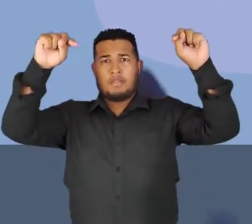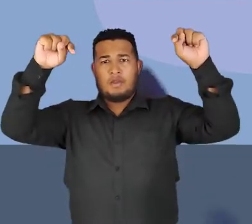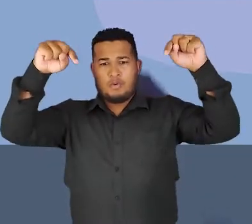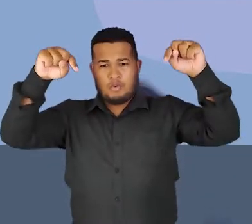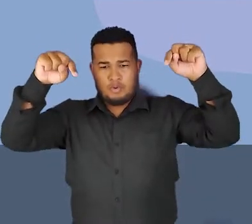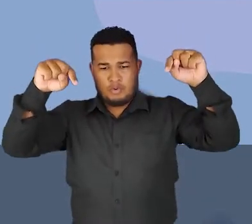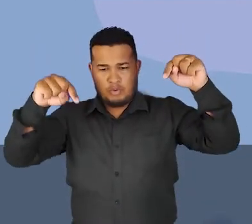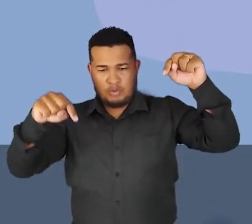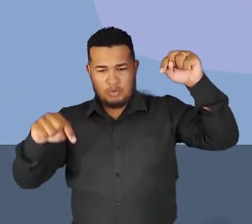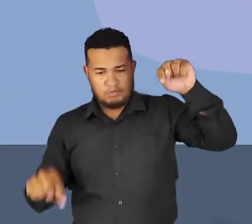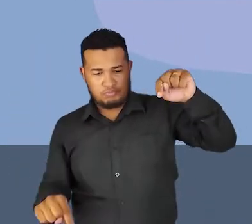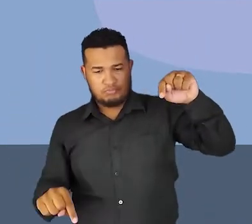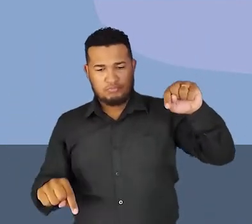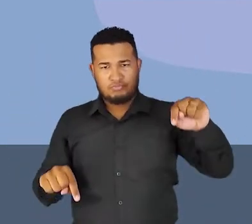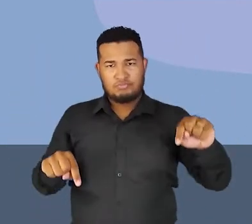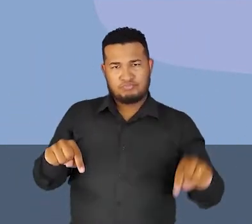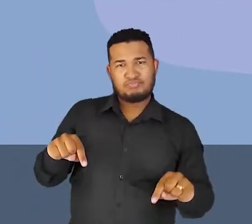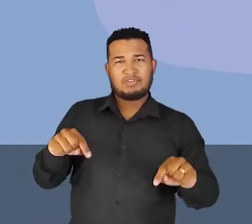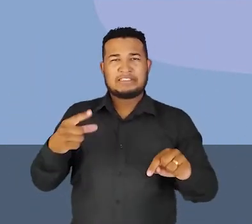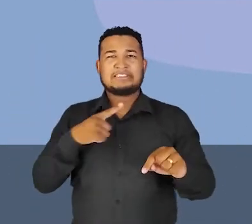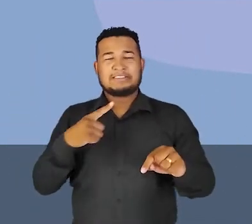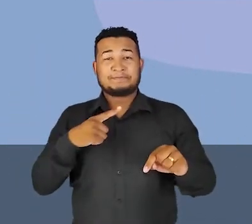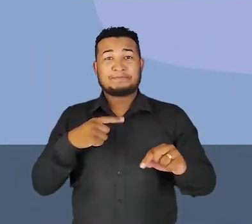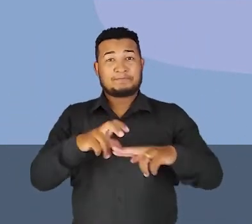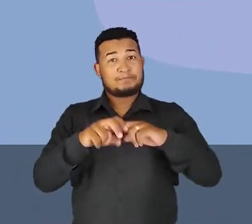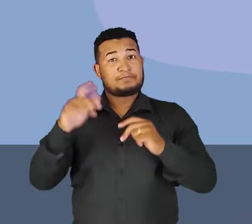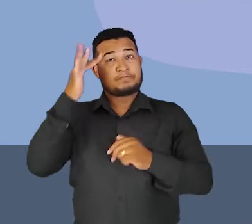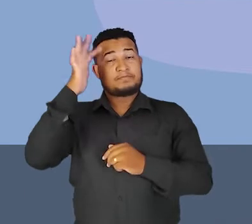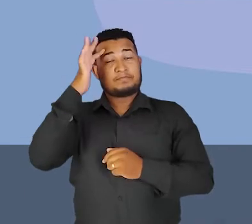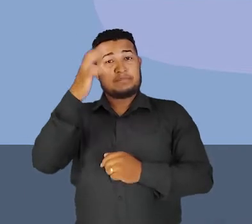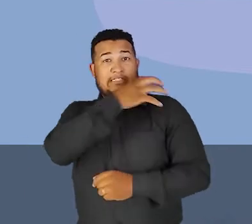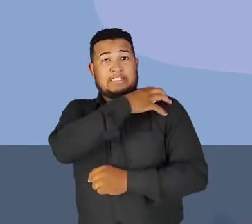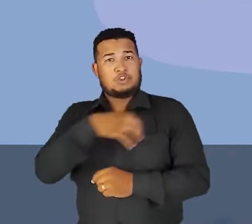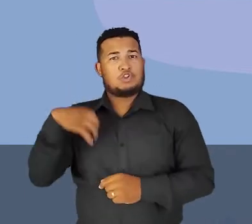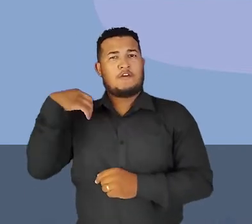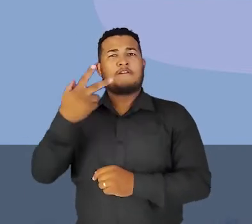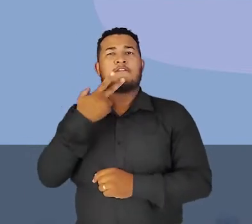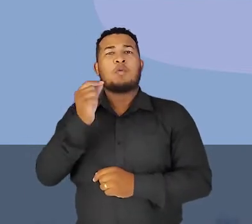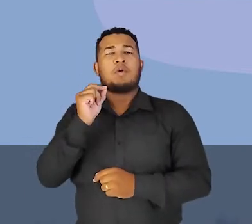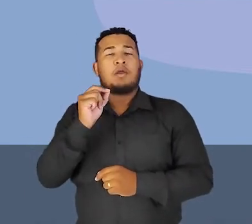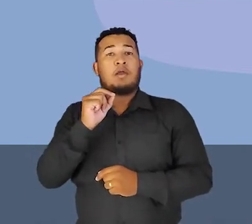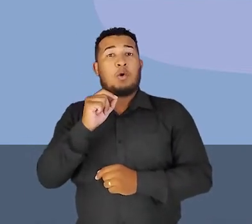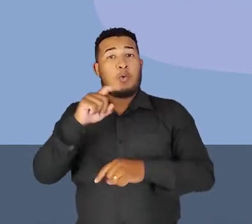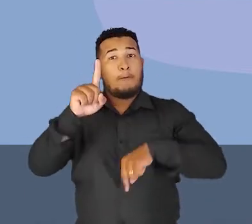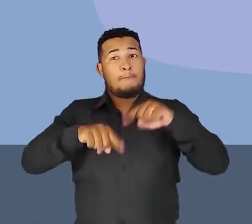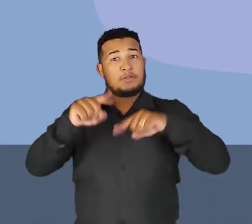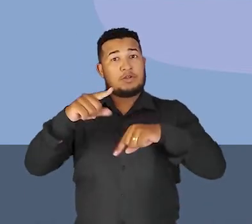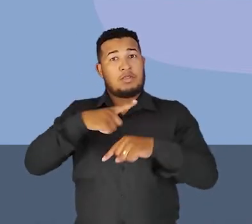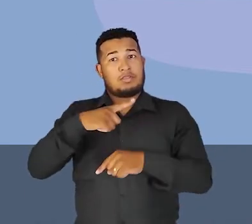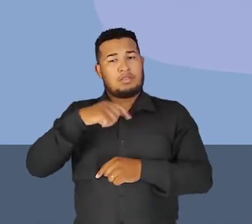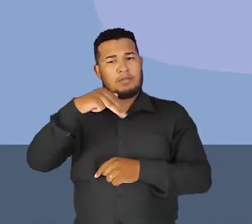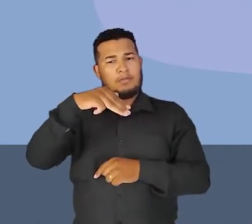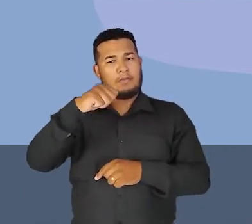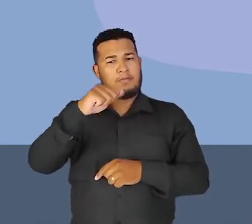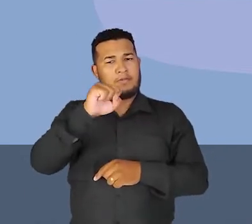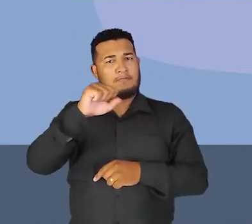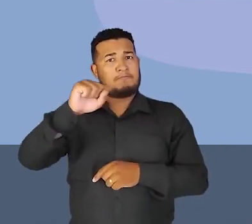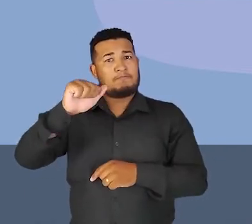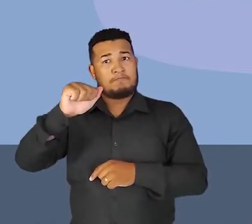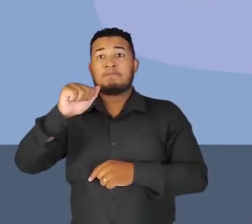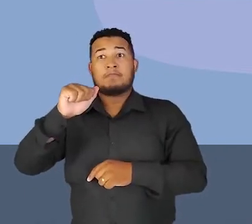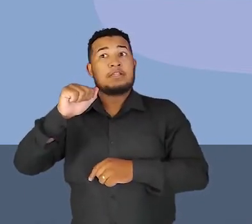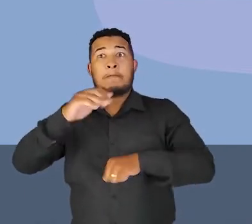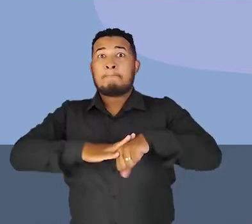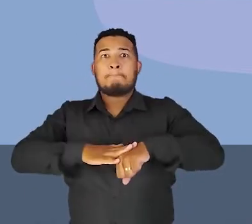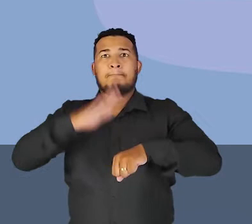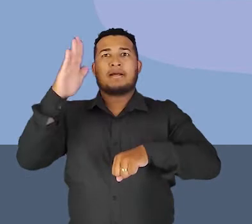cairiam em tempos diferentes. Os pensamentos aristotélicos diziam que o objeto com maior massa cairia